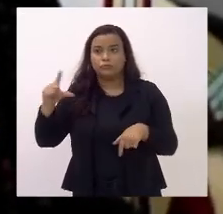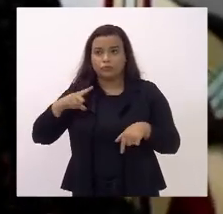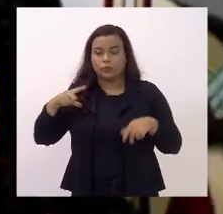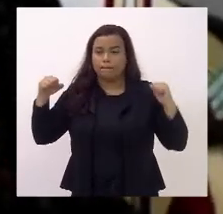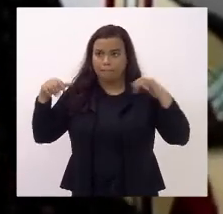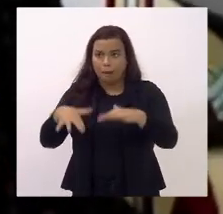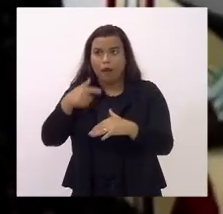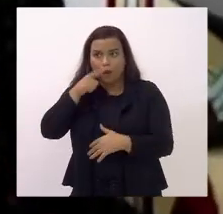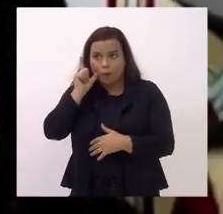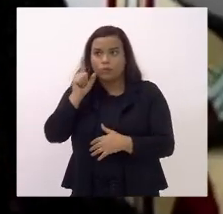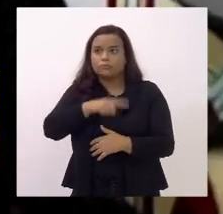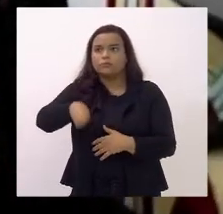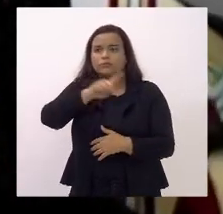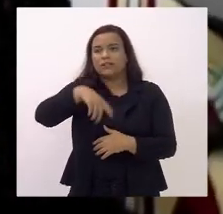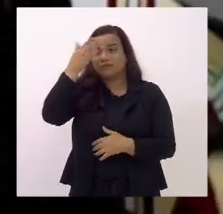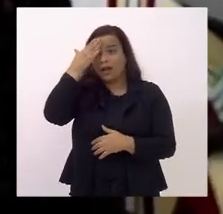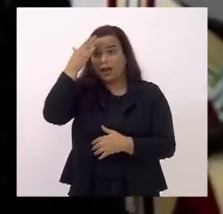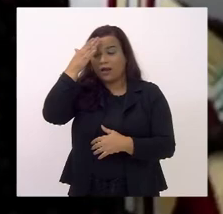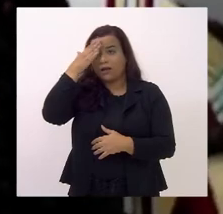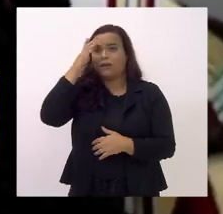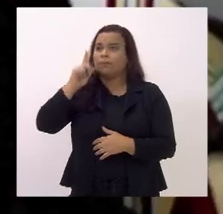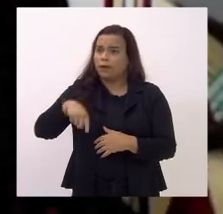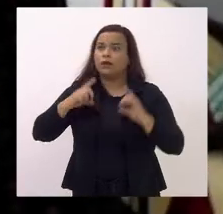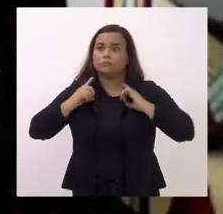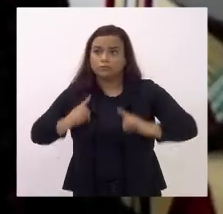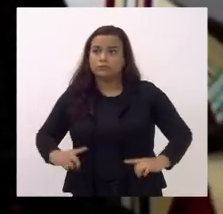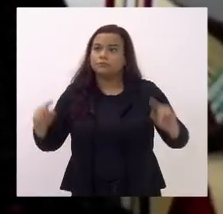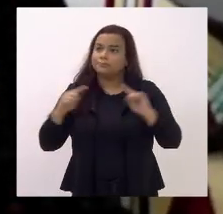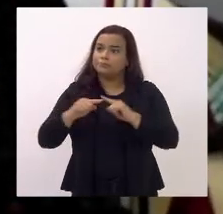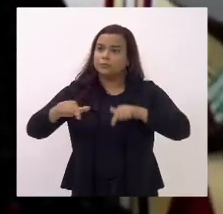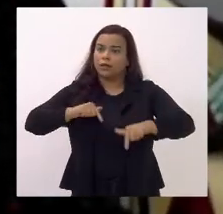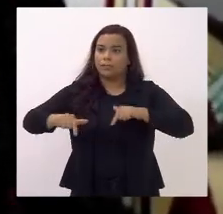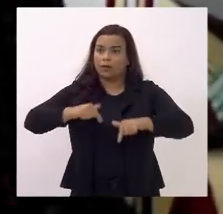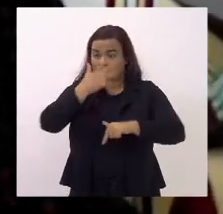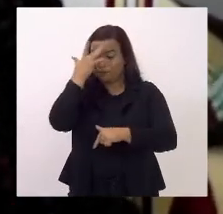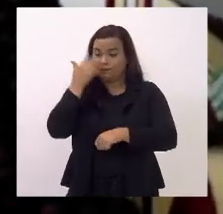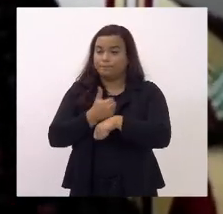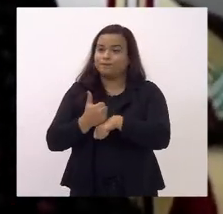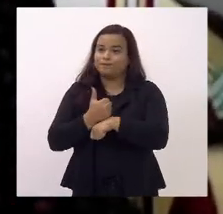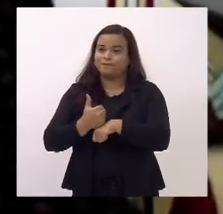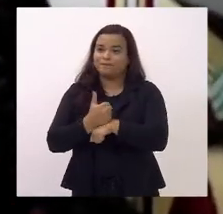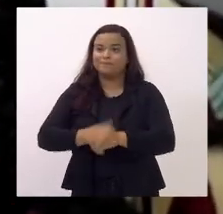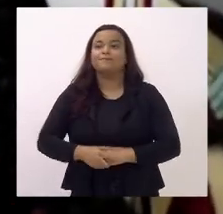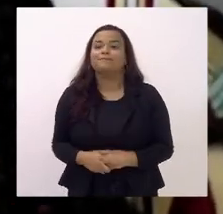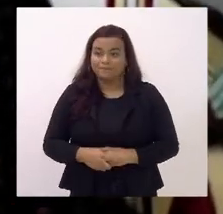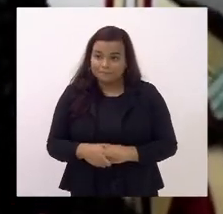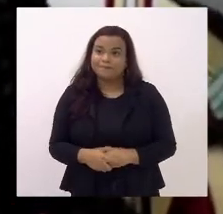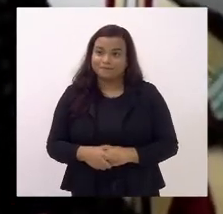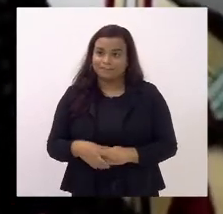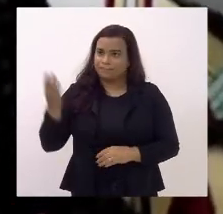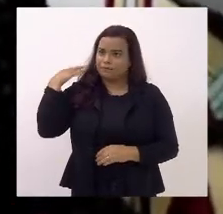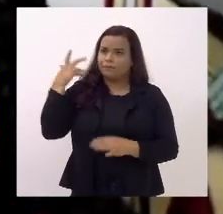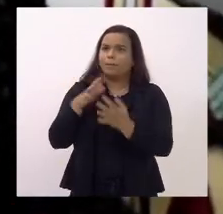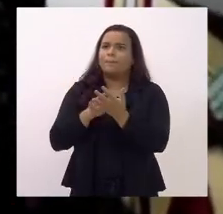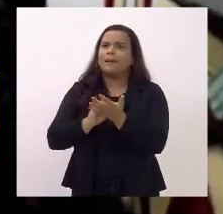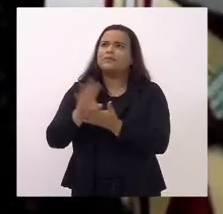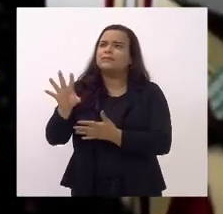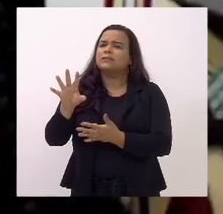trabalhadoras, entendendo que isso é dignidade do trabalhador, Tia Ju. A última mensagem